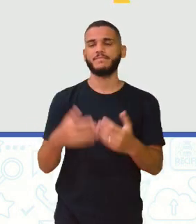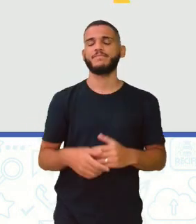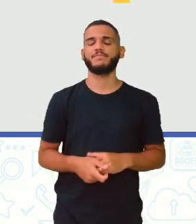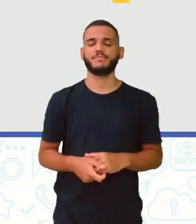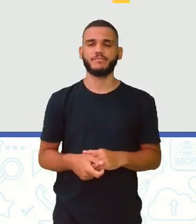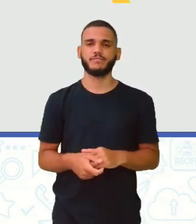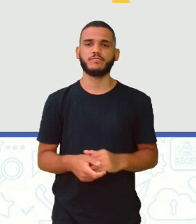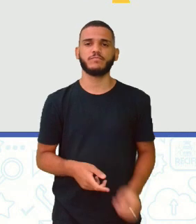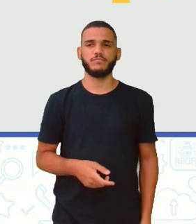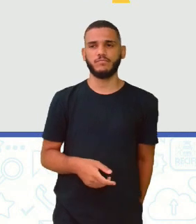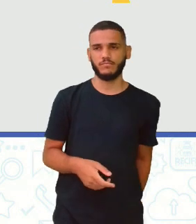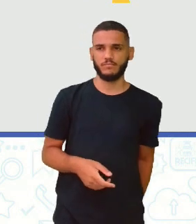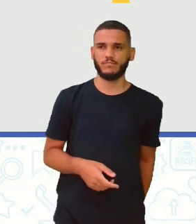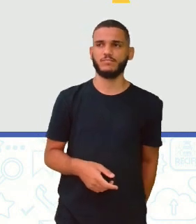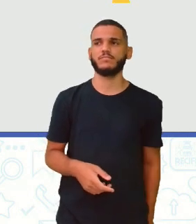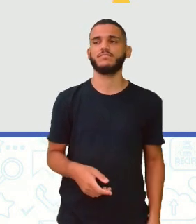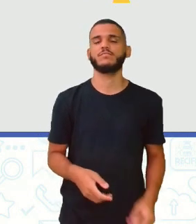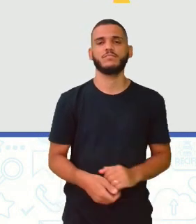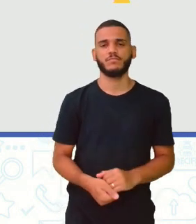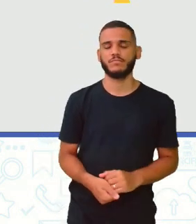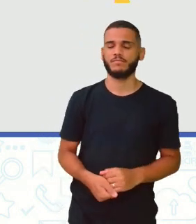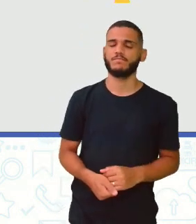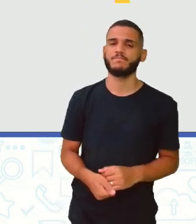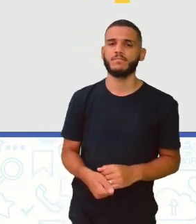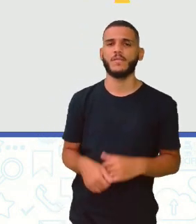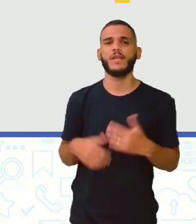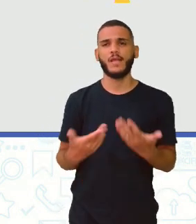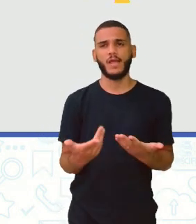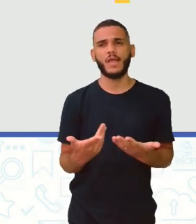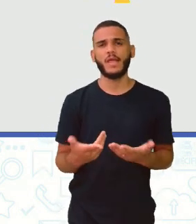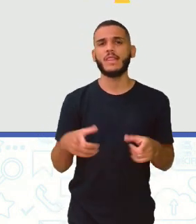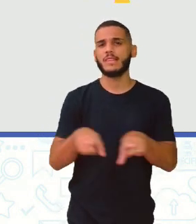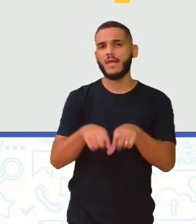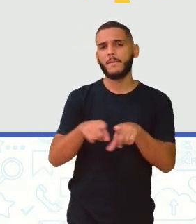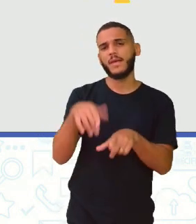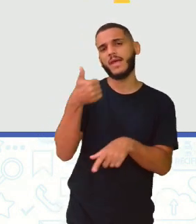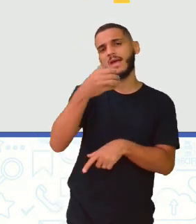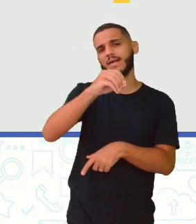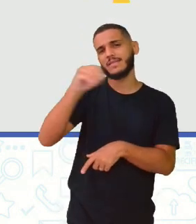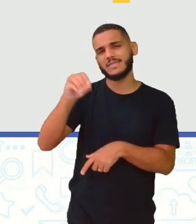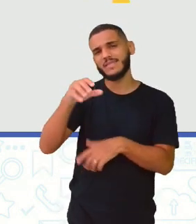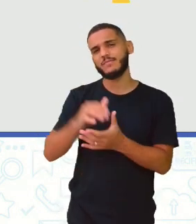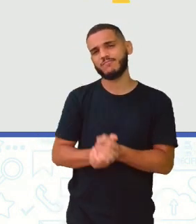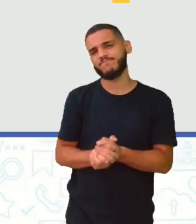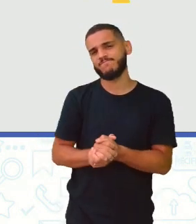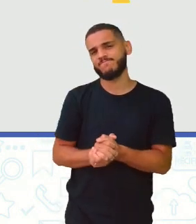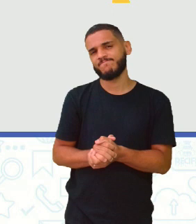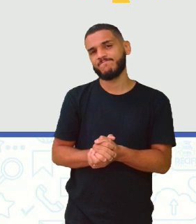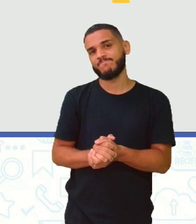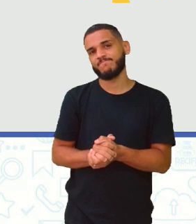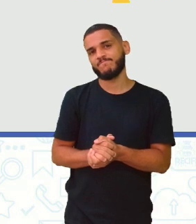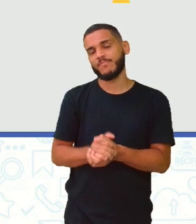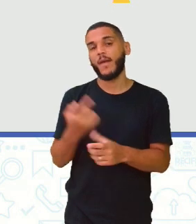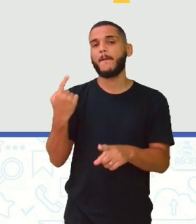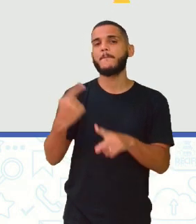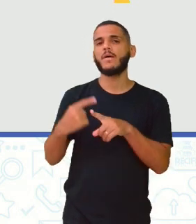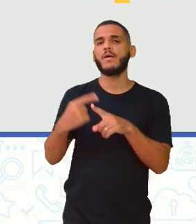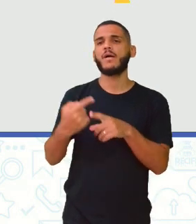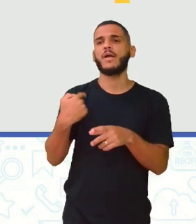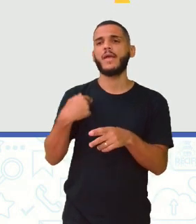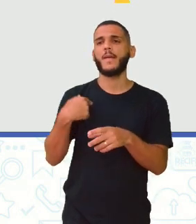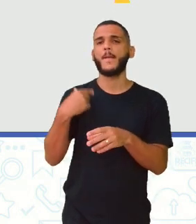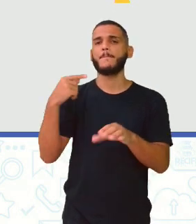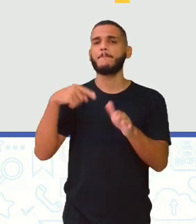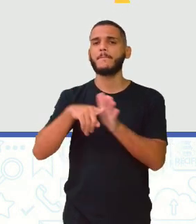Primeiro, segundo, terceiro, 50ª. E a 100ª? Por que eu estou colocando